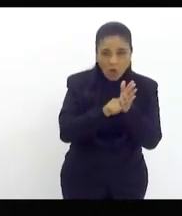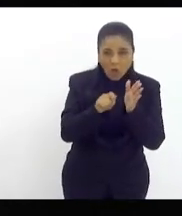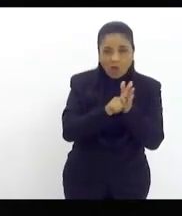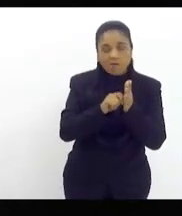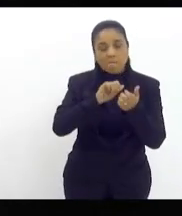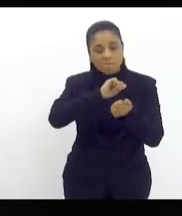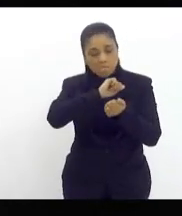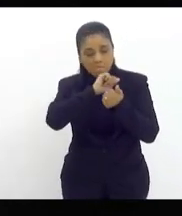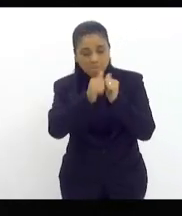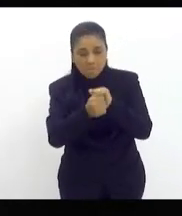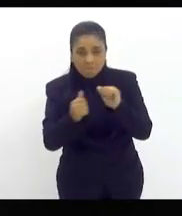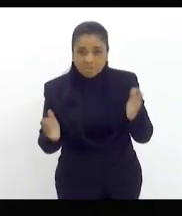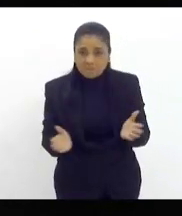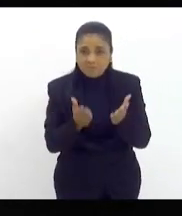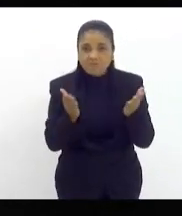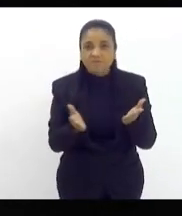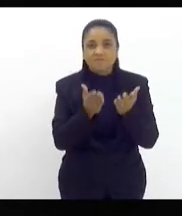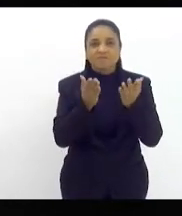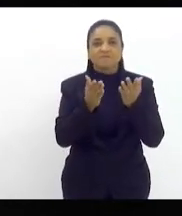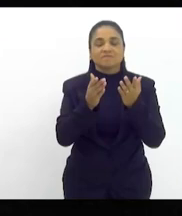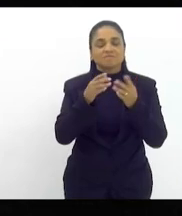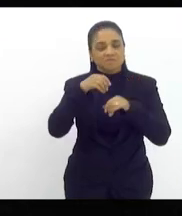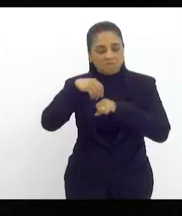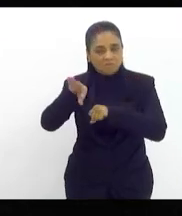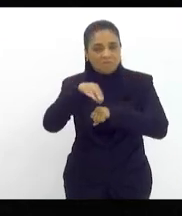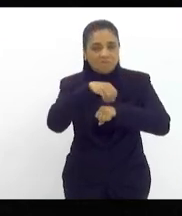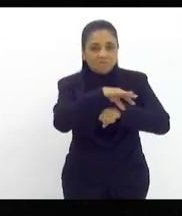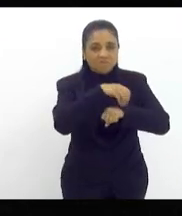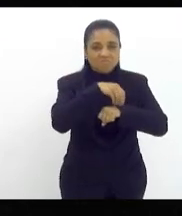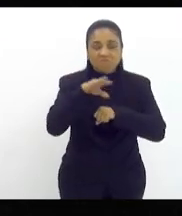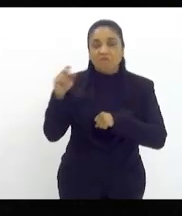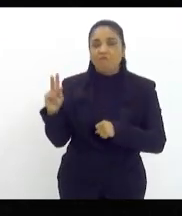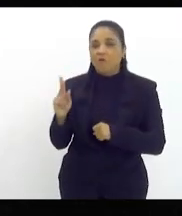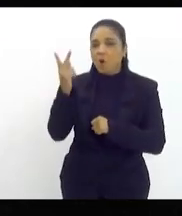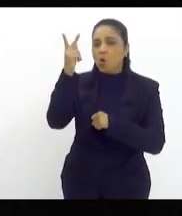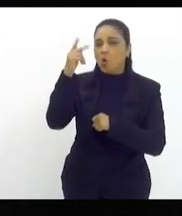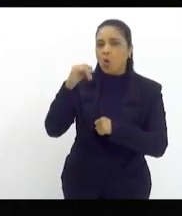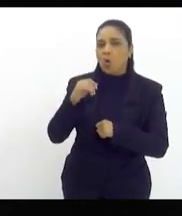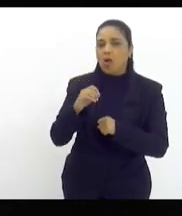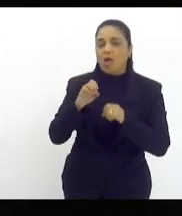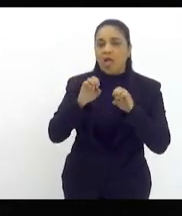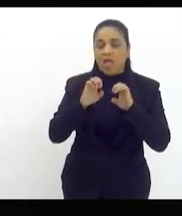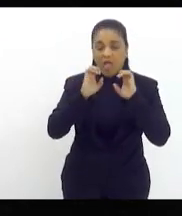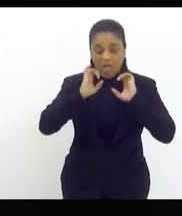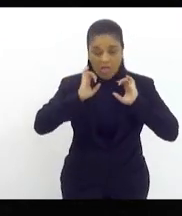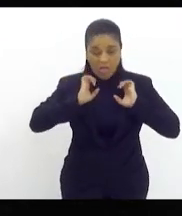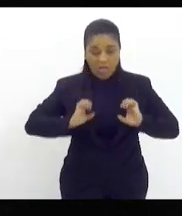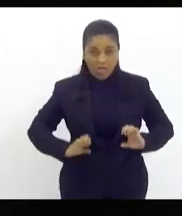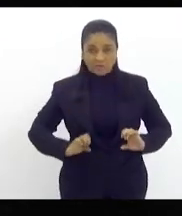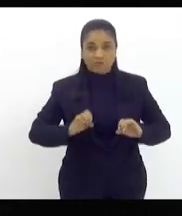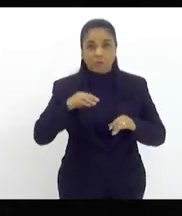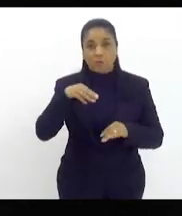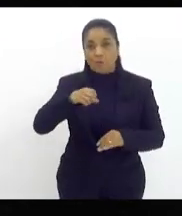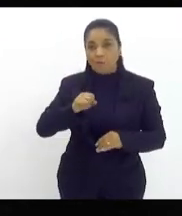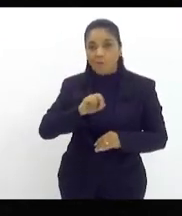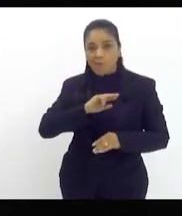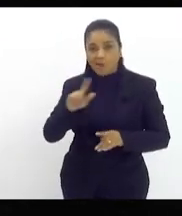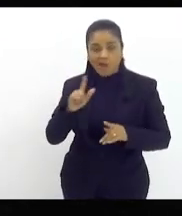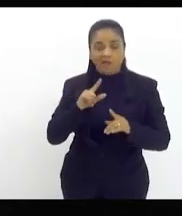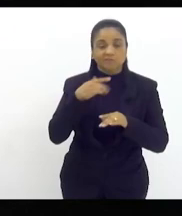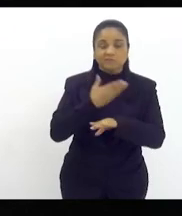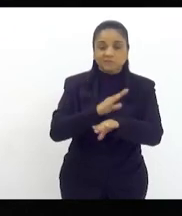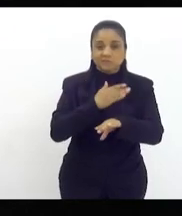esportiva a transmissão aos alunos de valores éticos e morais o treinamento contra desastres da